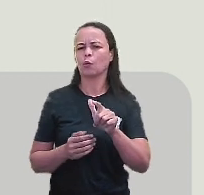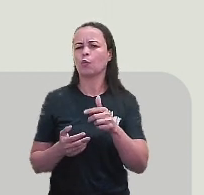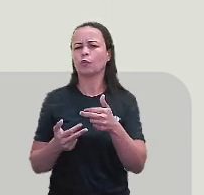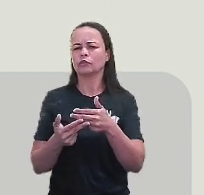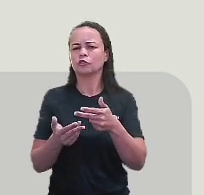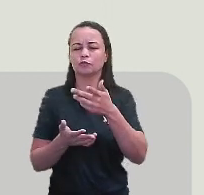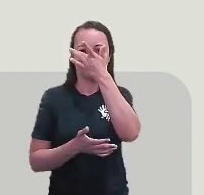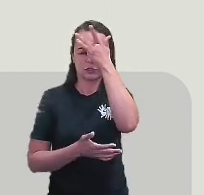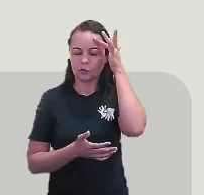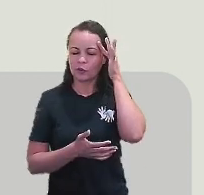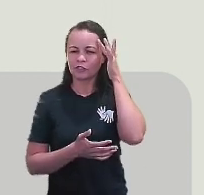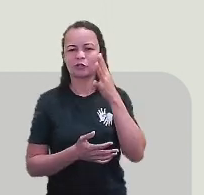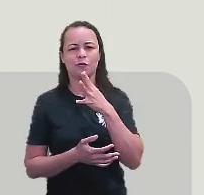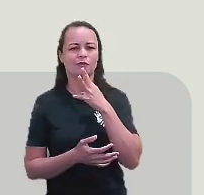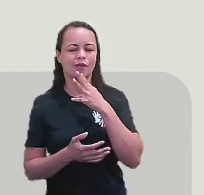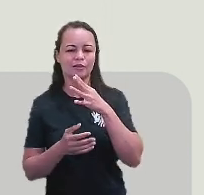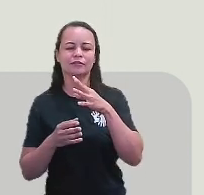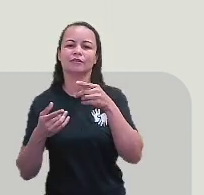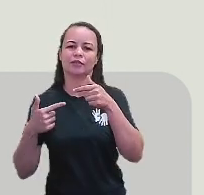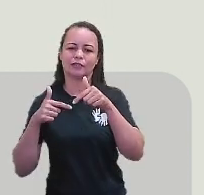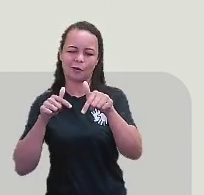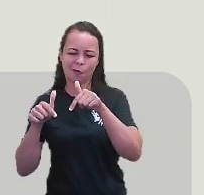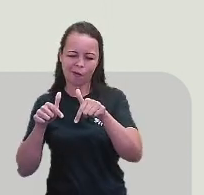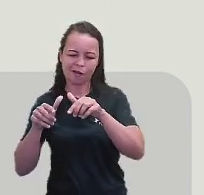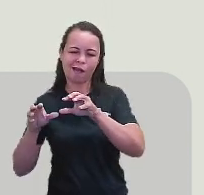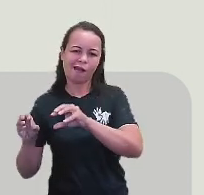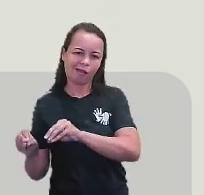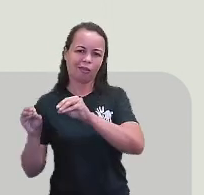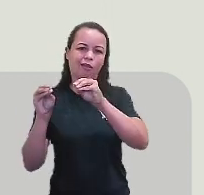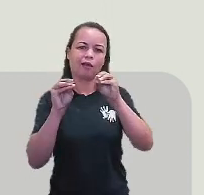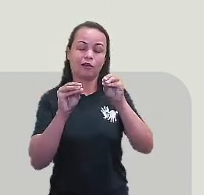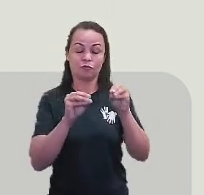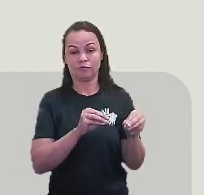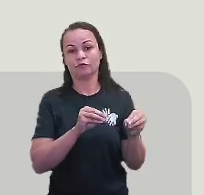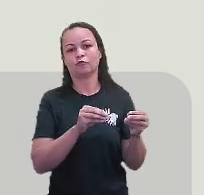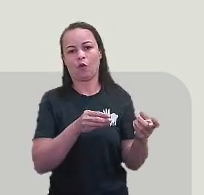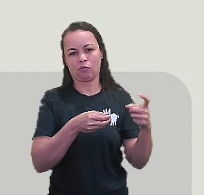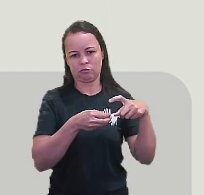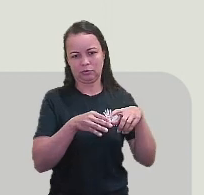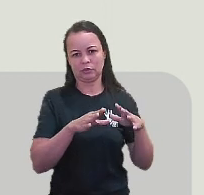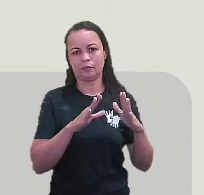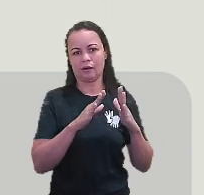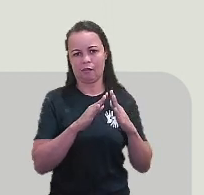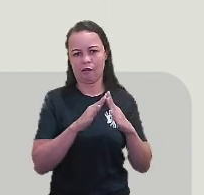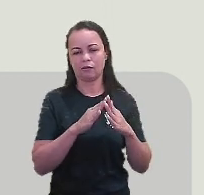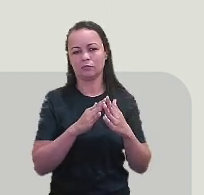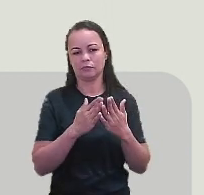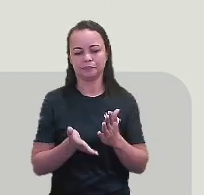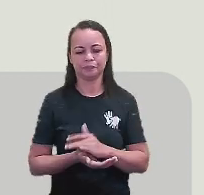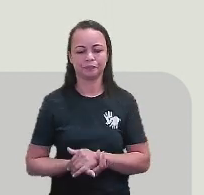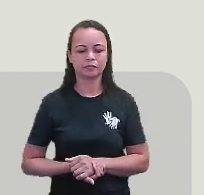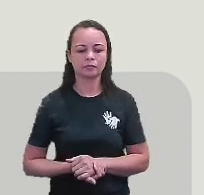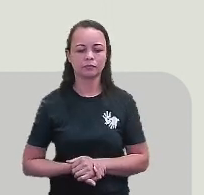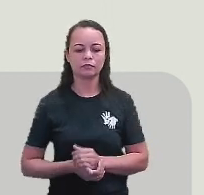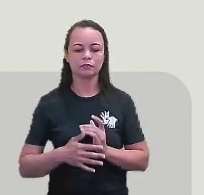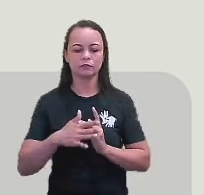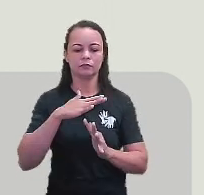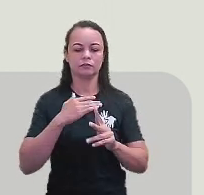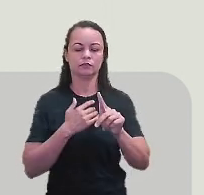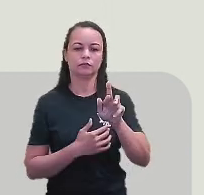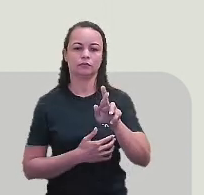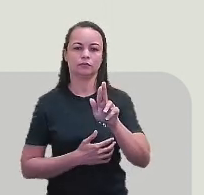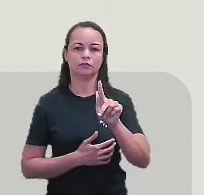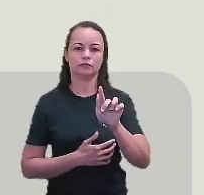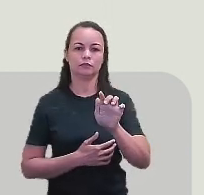ir para aquele local, trabalhar e depois de alguns meses retornar? Migração de refúgio ocorre